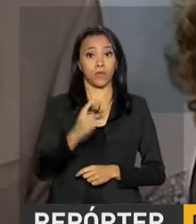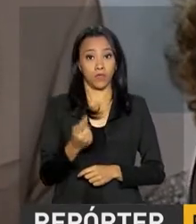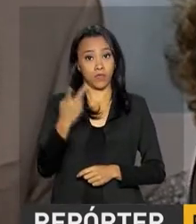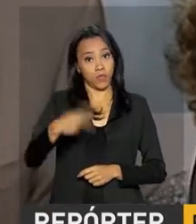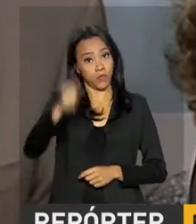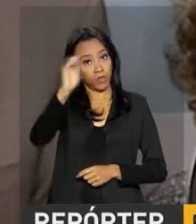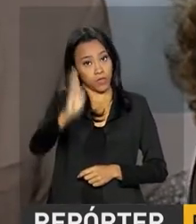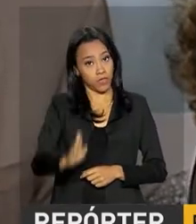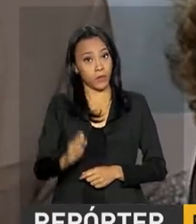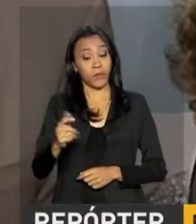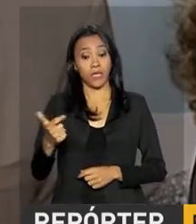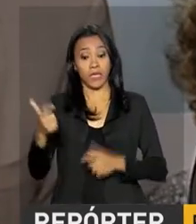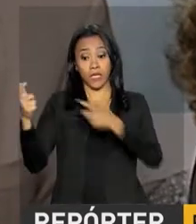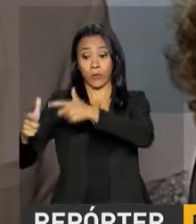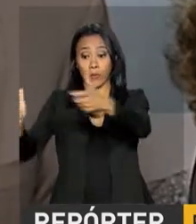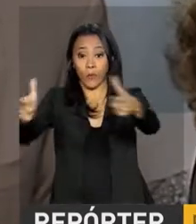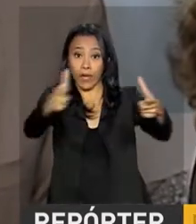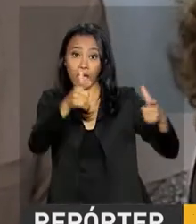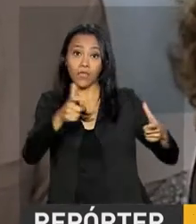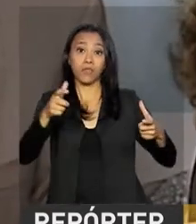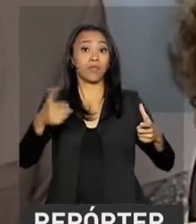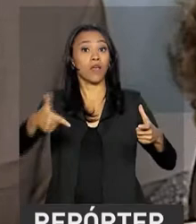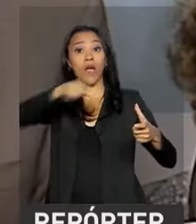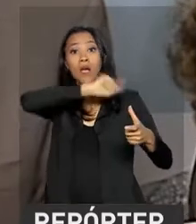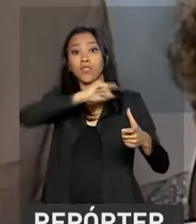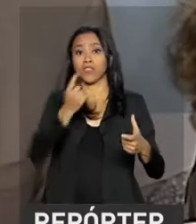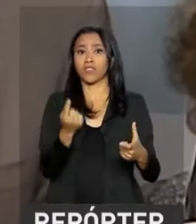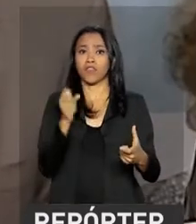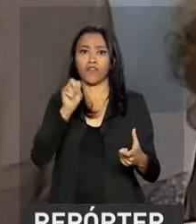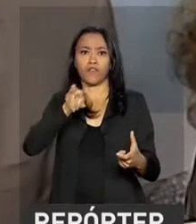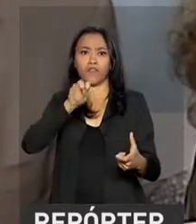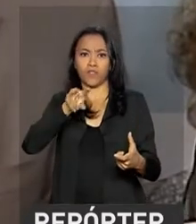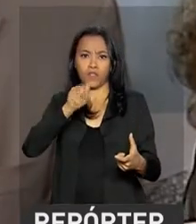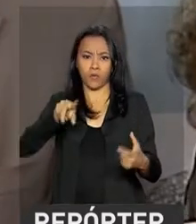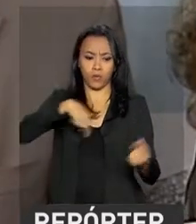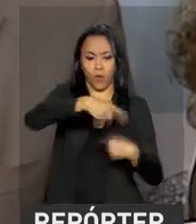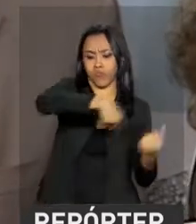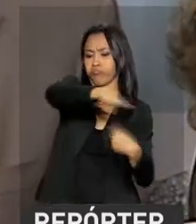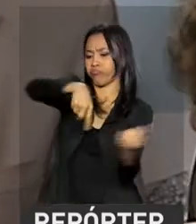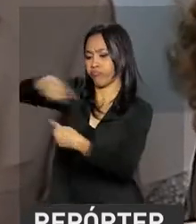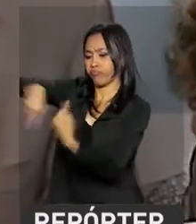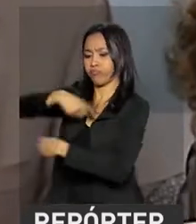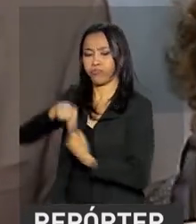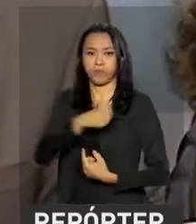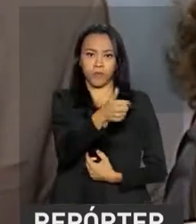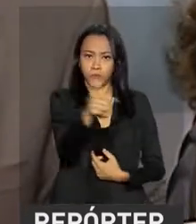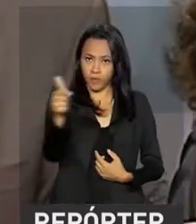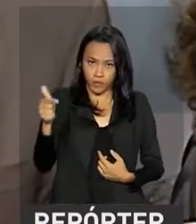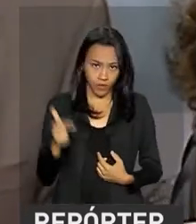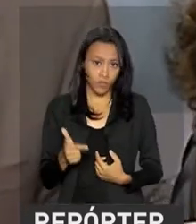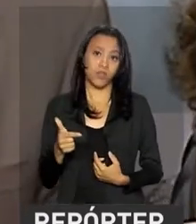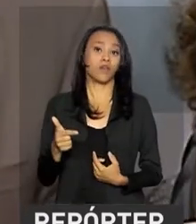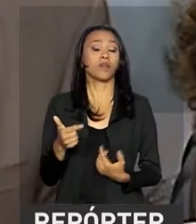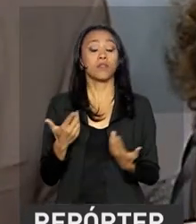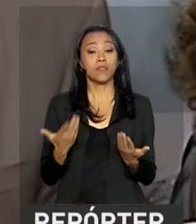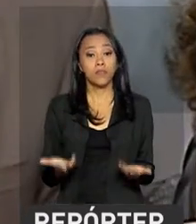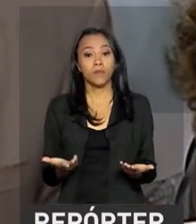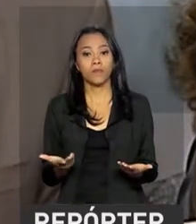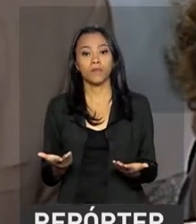diárias conde não circulavam vírus então quando a gente identifica o macaco com febre amarela